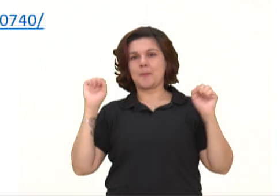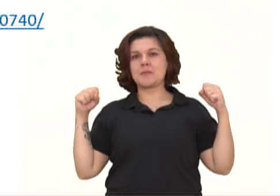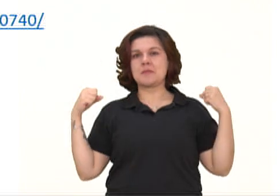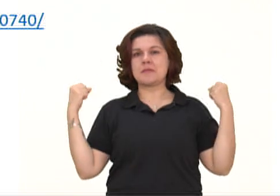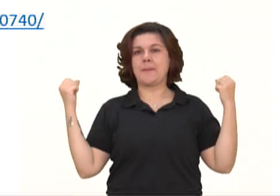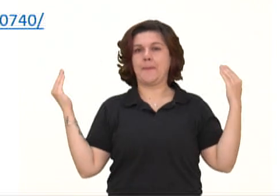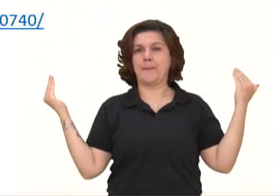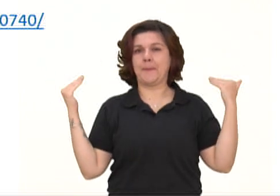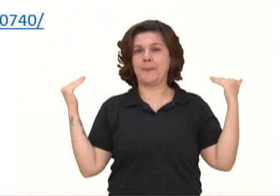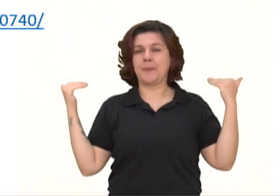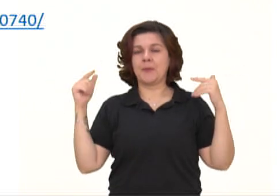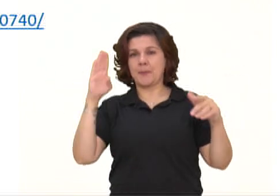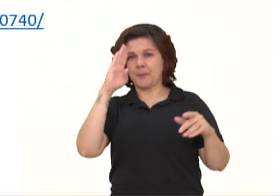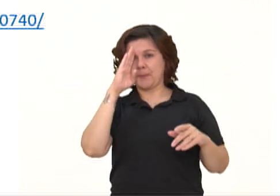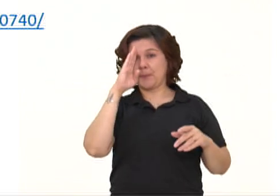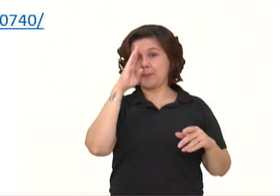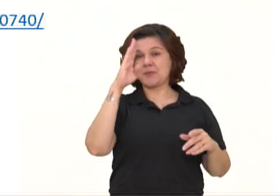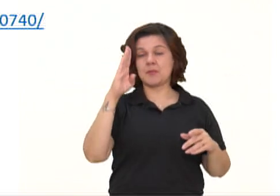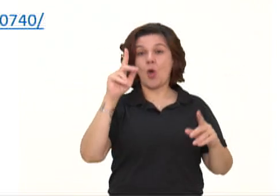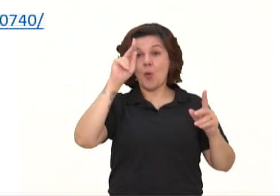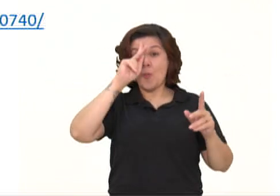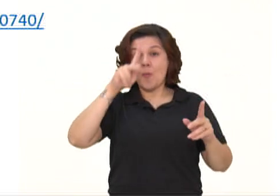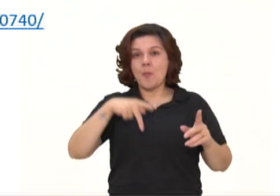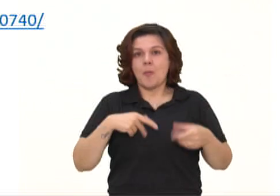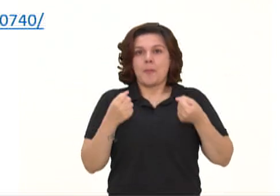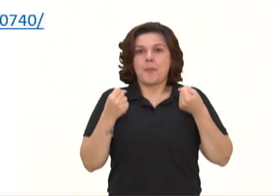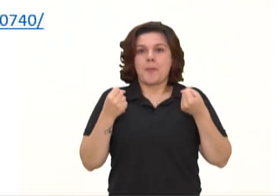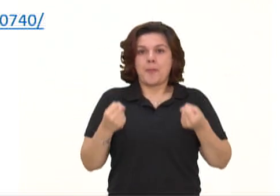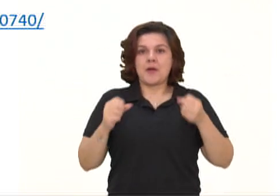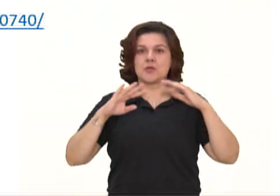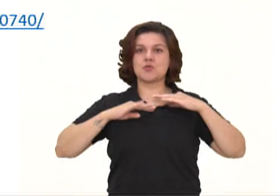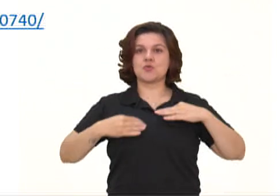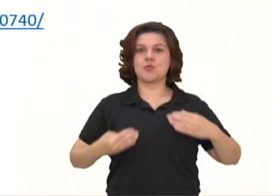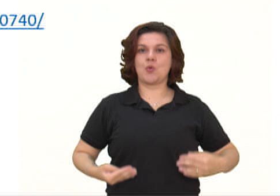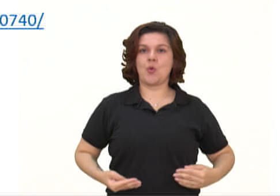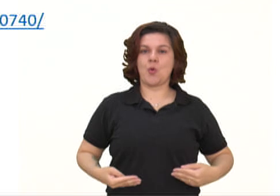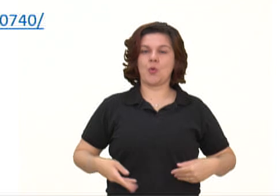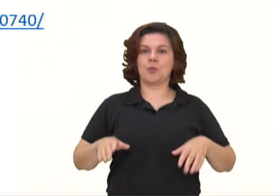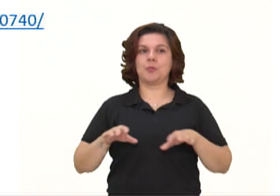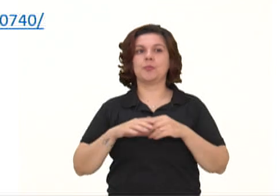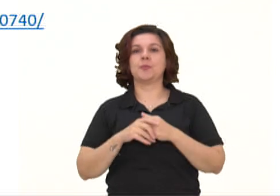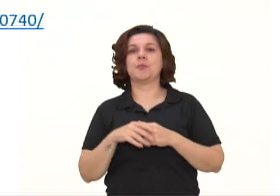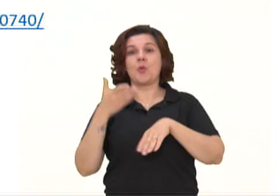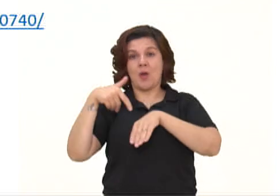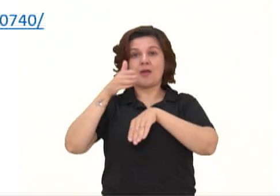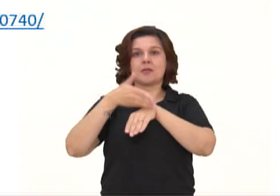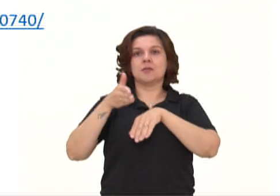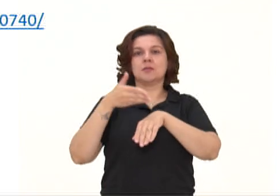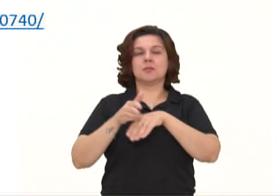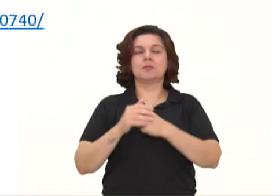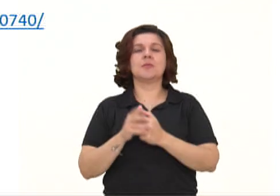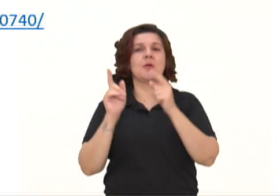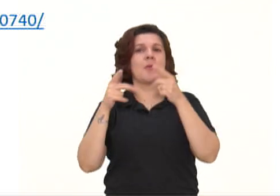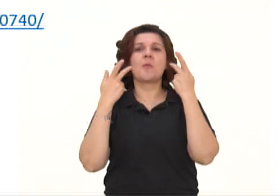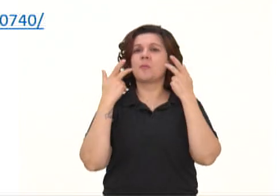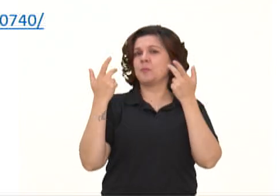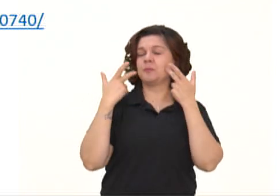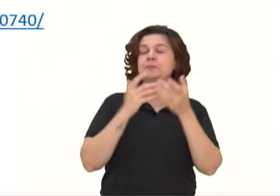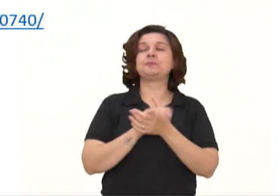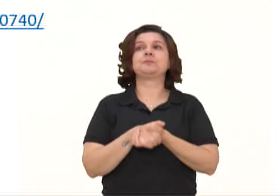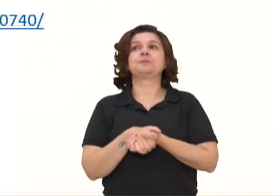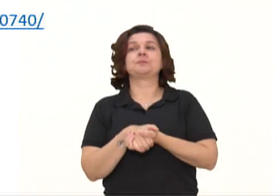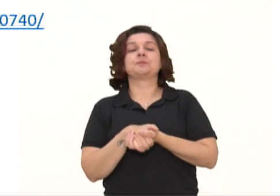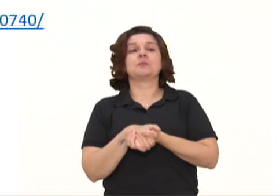onde nós usamos assim, o nosso próprio peso como principal fonte ali de treinamento. Então é muito comum você ver ali